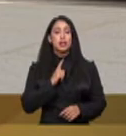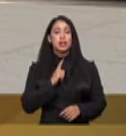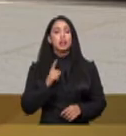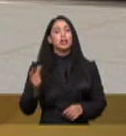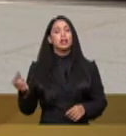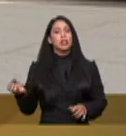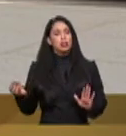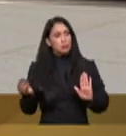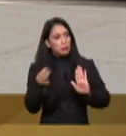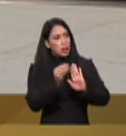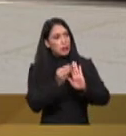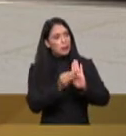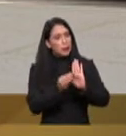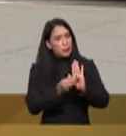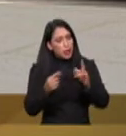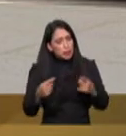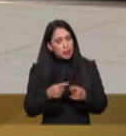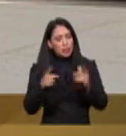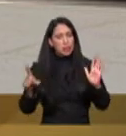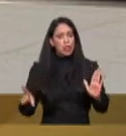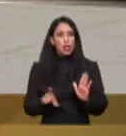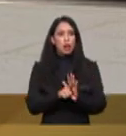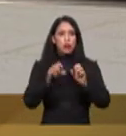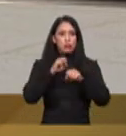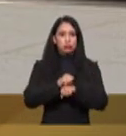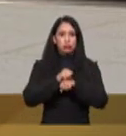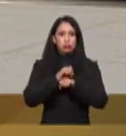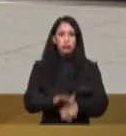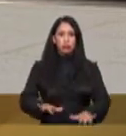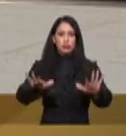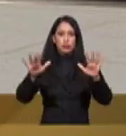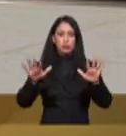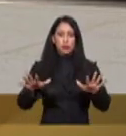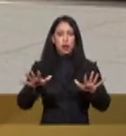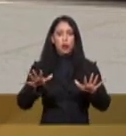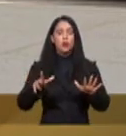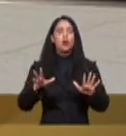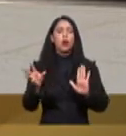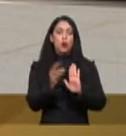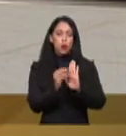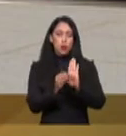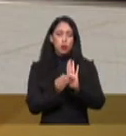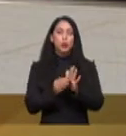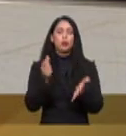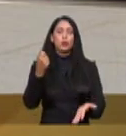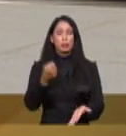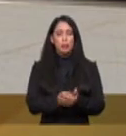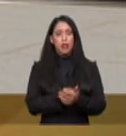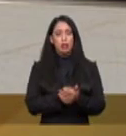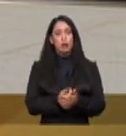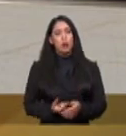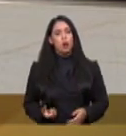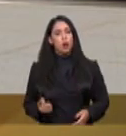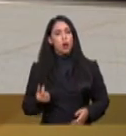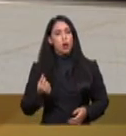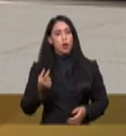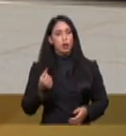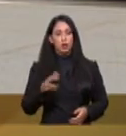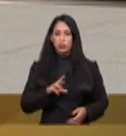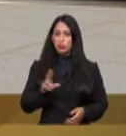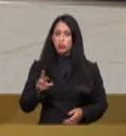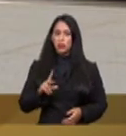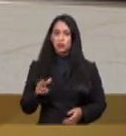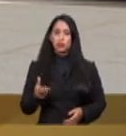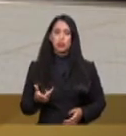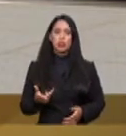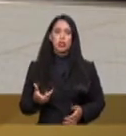sejam aplicados limites legais em matéria de difusão de conteúdos pagos, com foco na influência do poder econômico e não a de